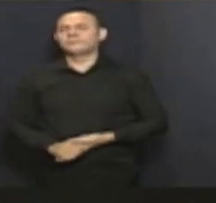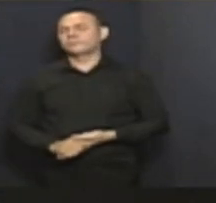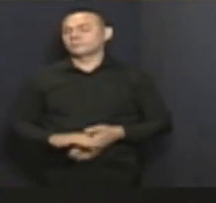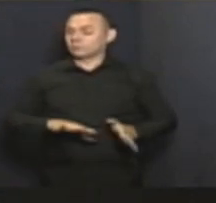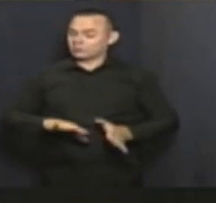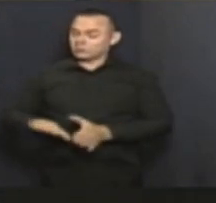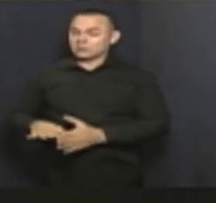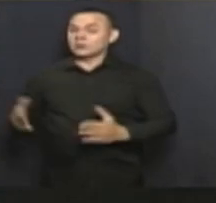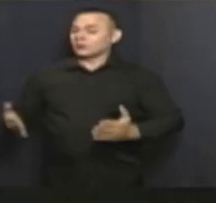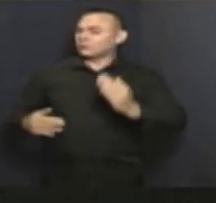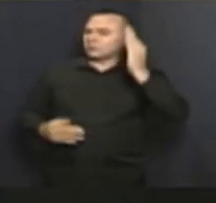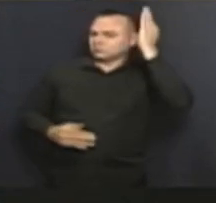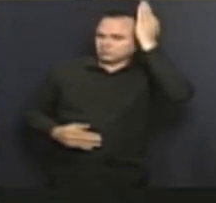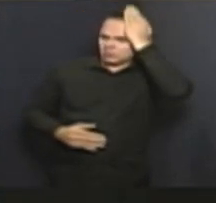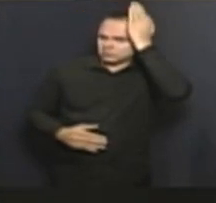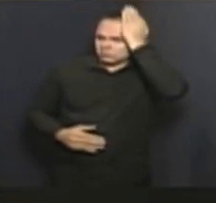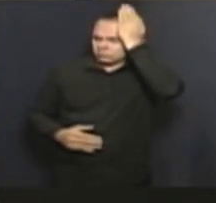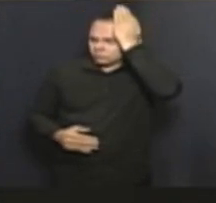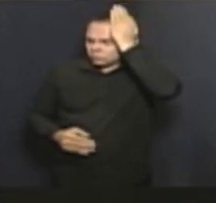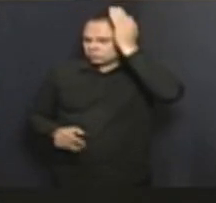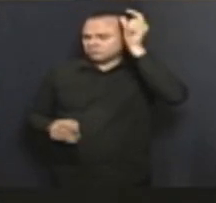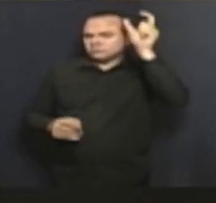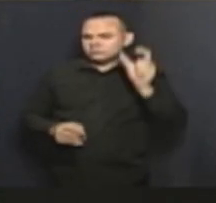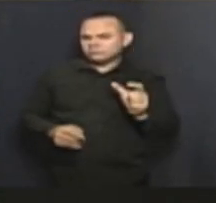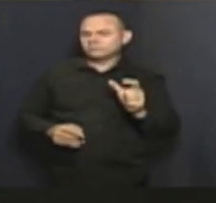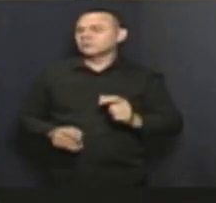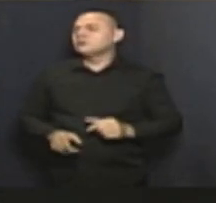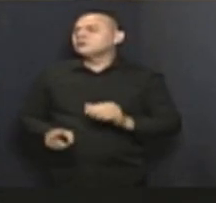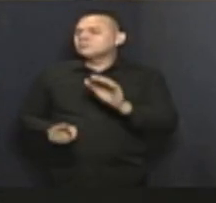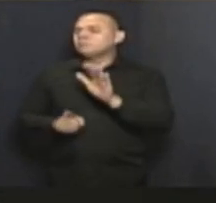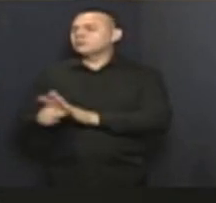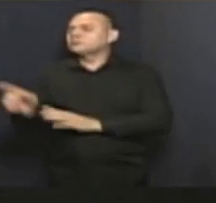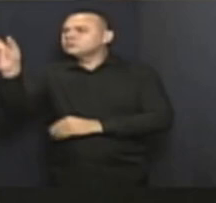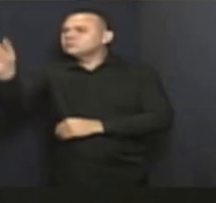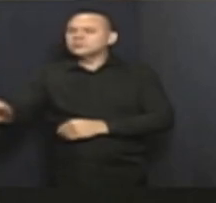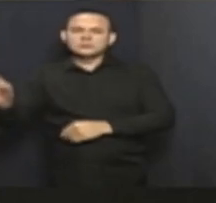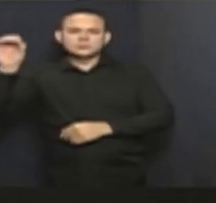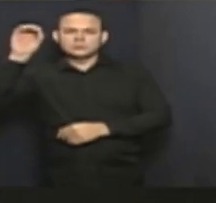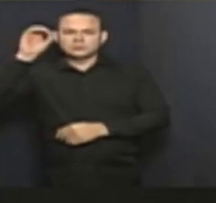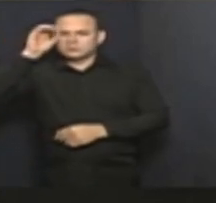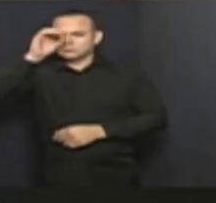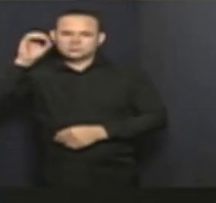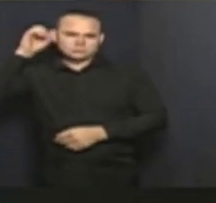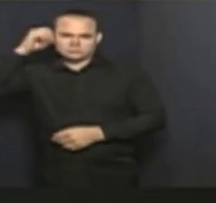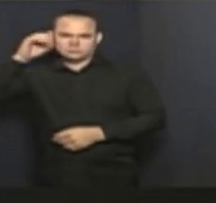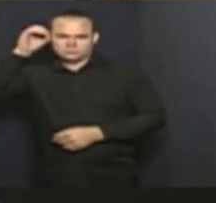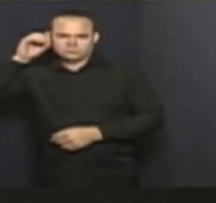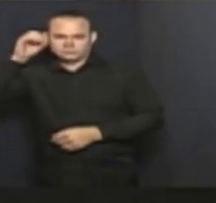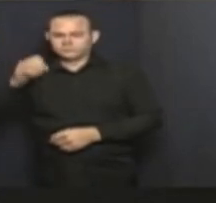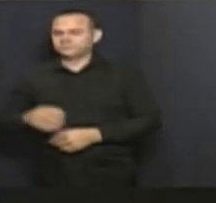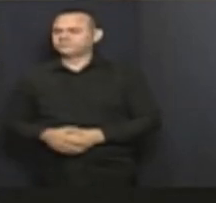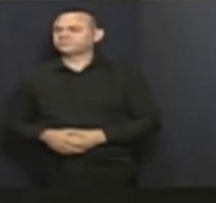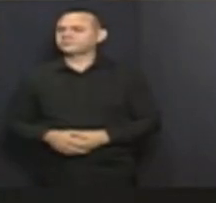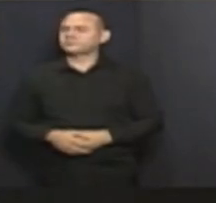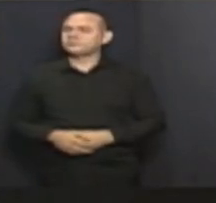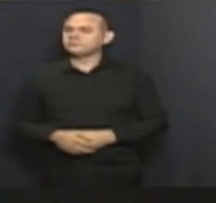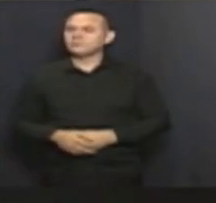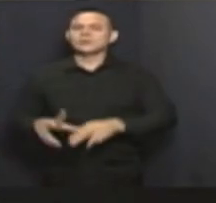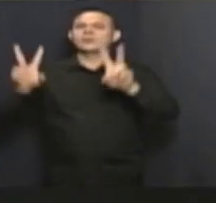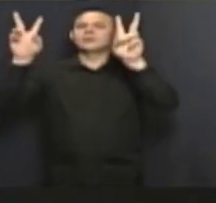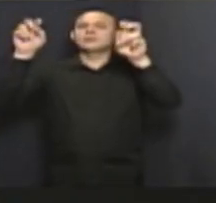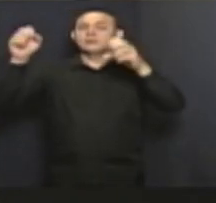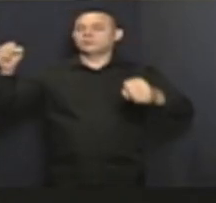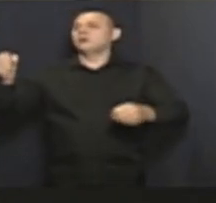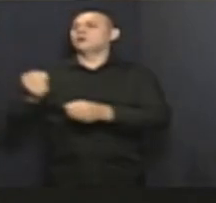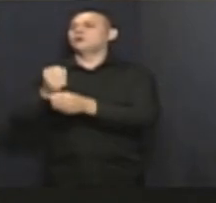o senhor fazer pergunta para o candidato o juiz odilon e o tema obras